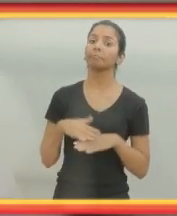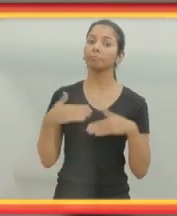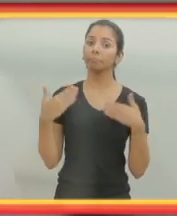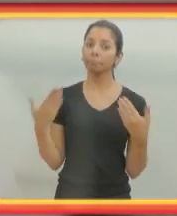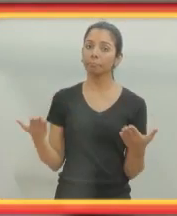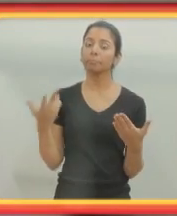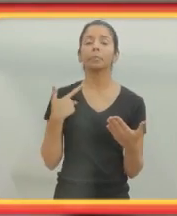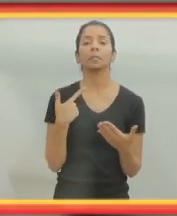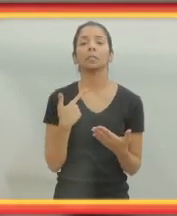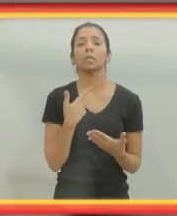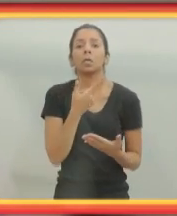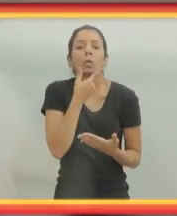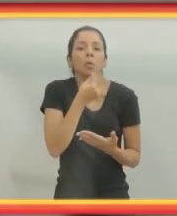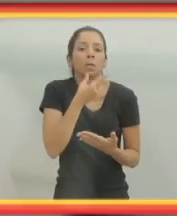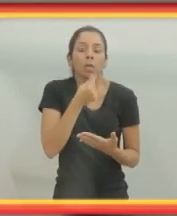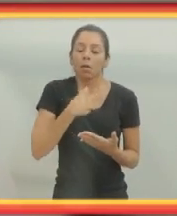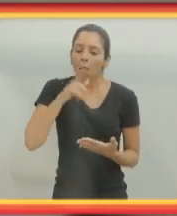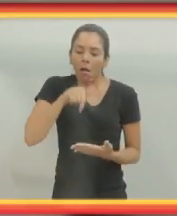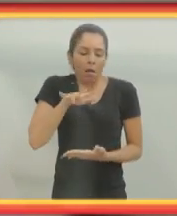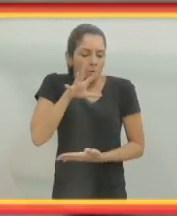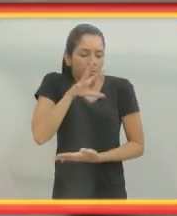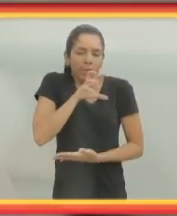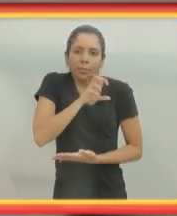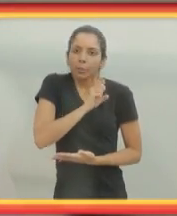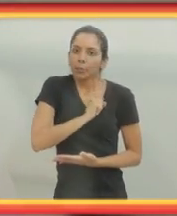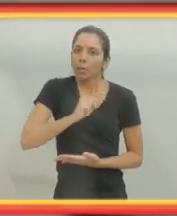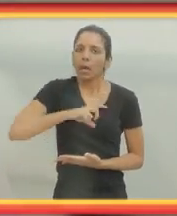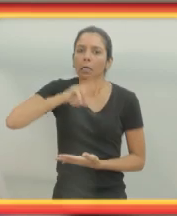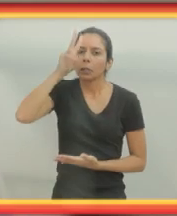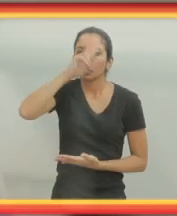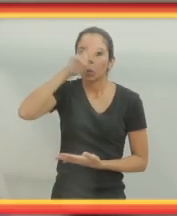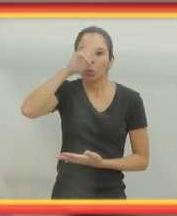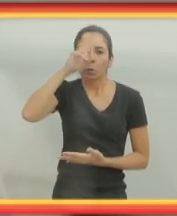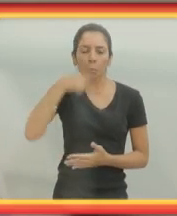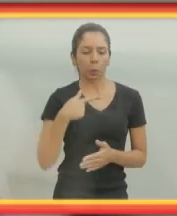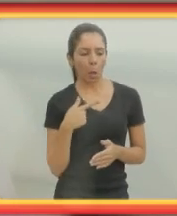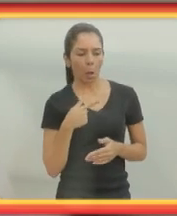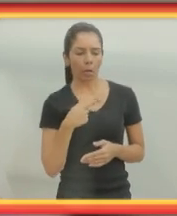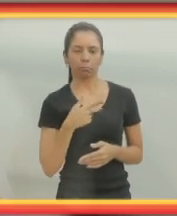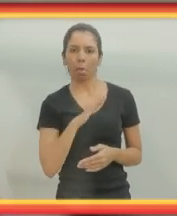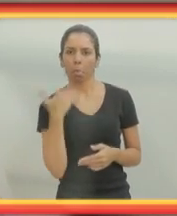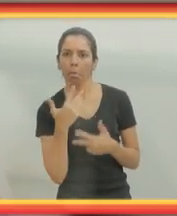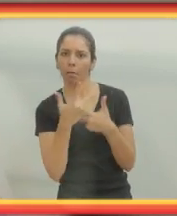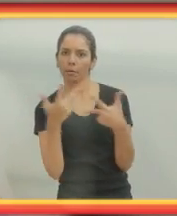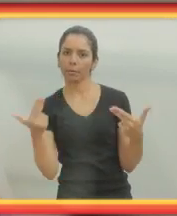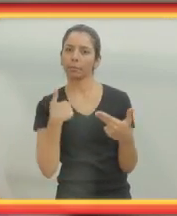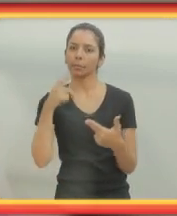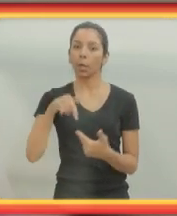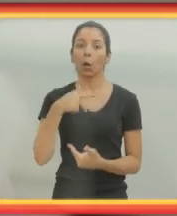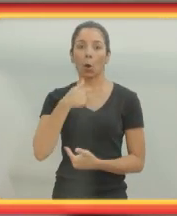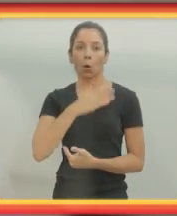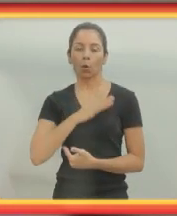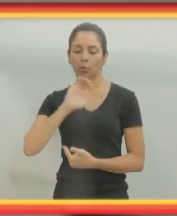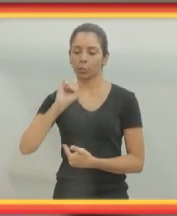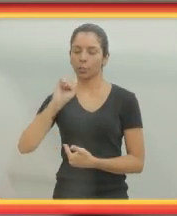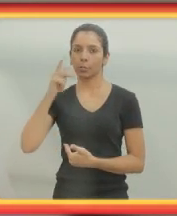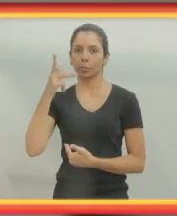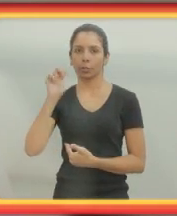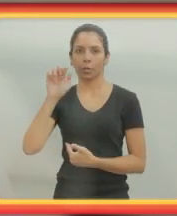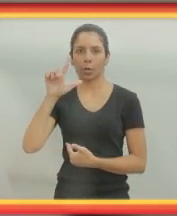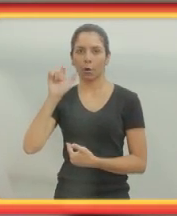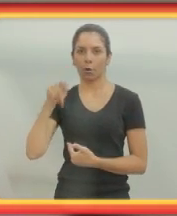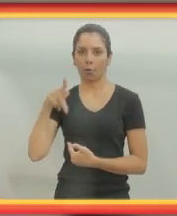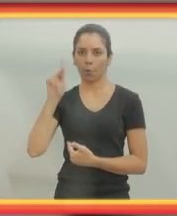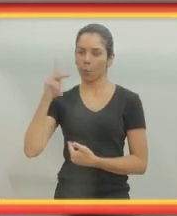então, apaixonado que é por histórias de mistério, de assassinato, ele é fã do Sherlock Holmes,